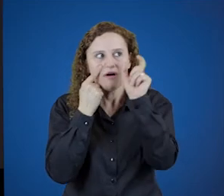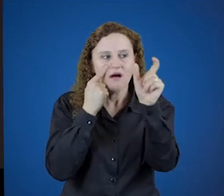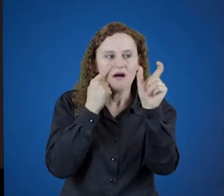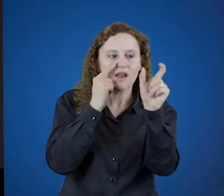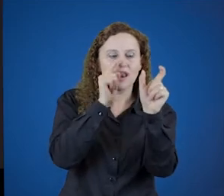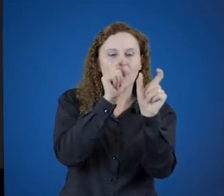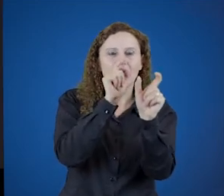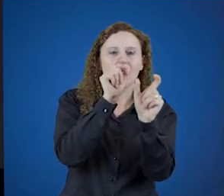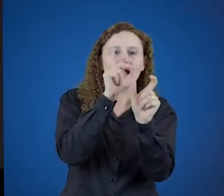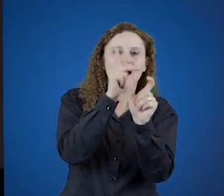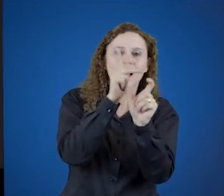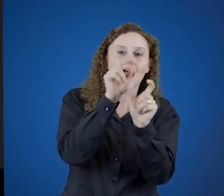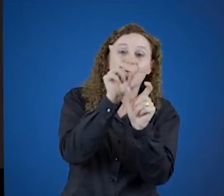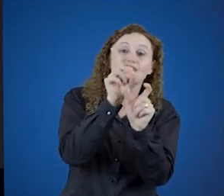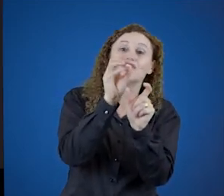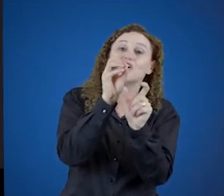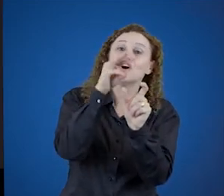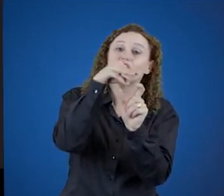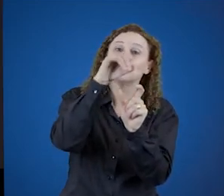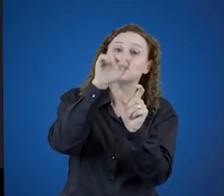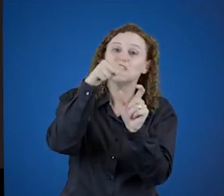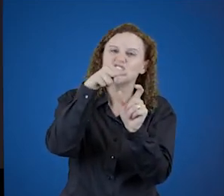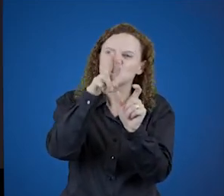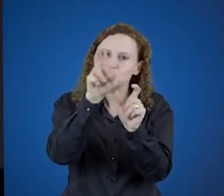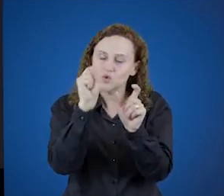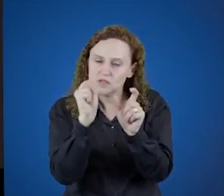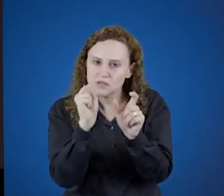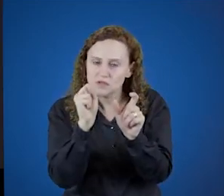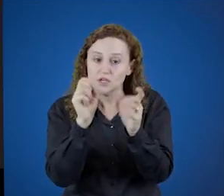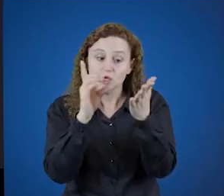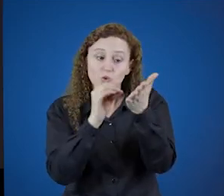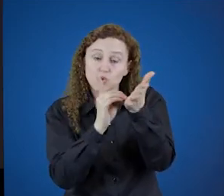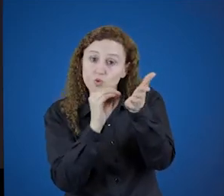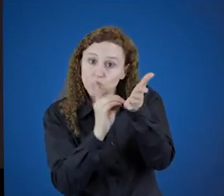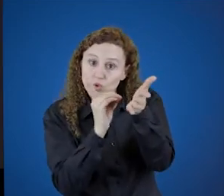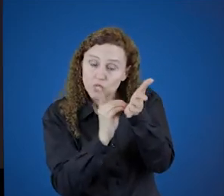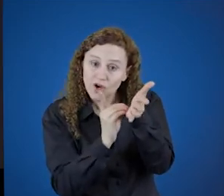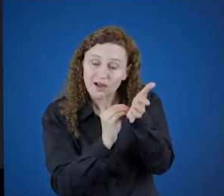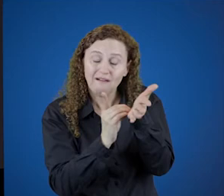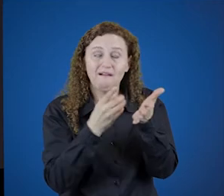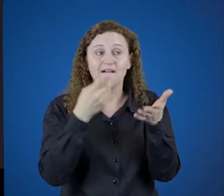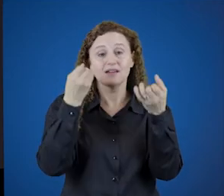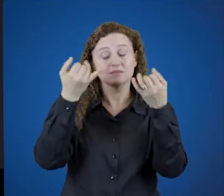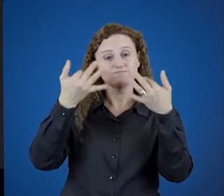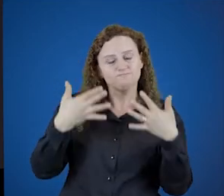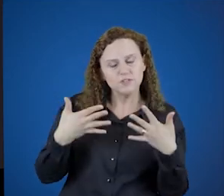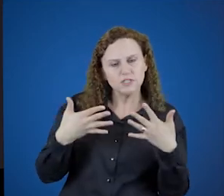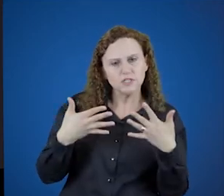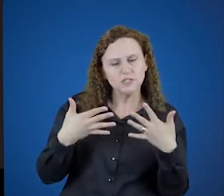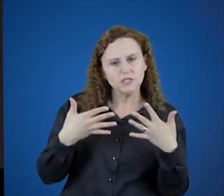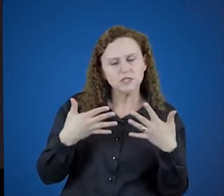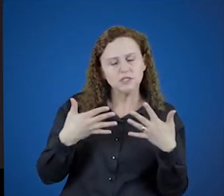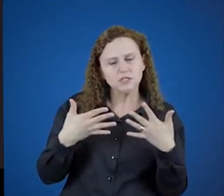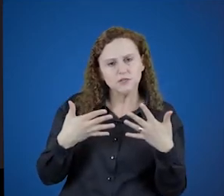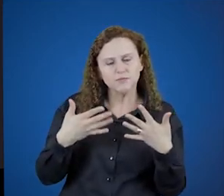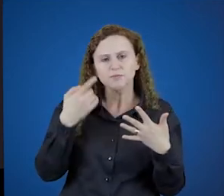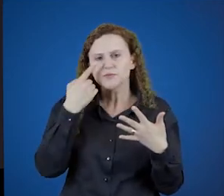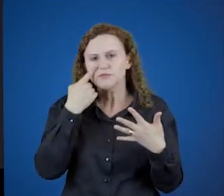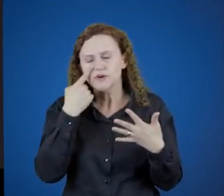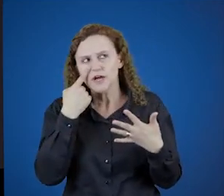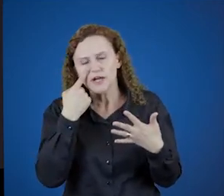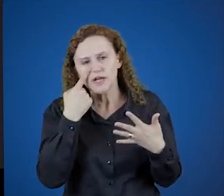Domino's no e ela está me dizendo que dói menos